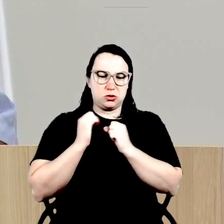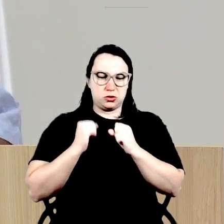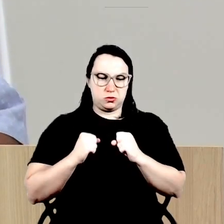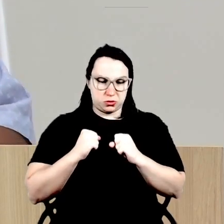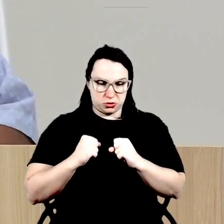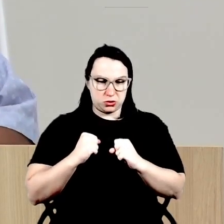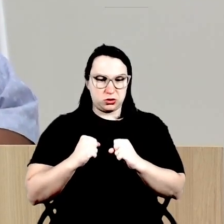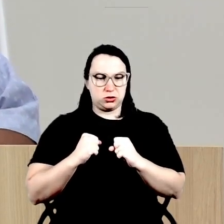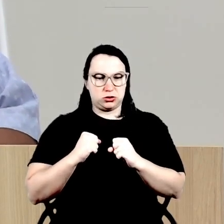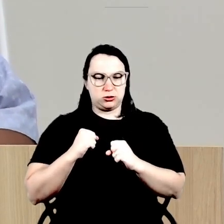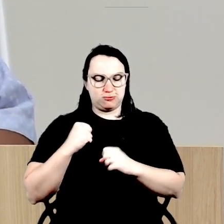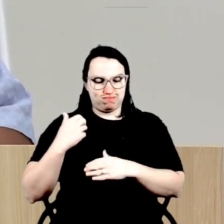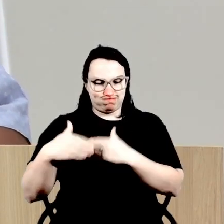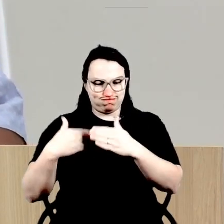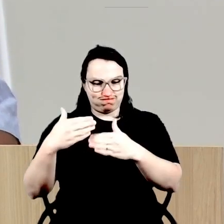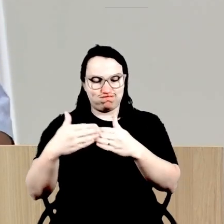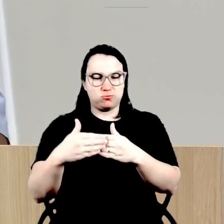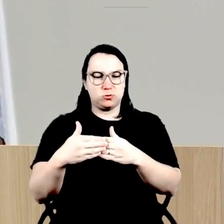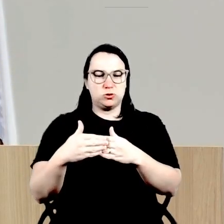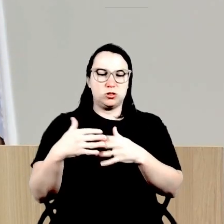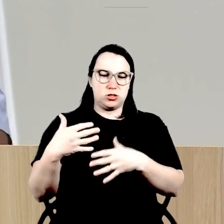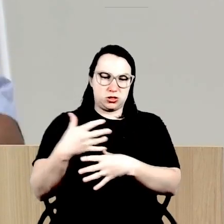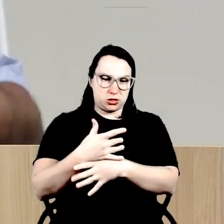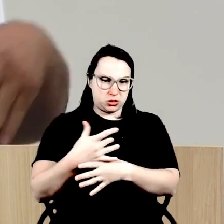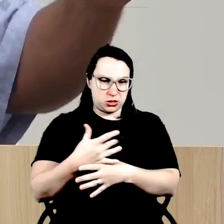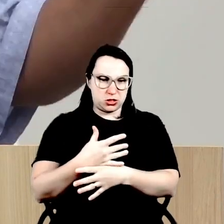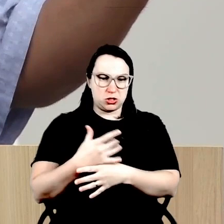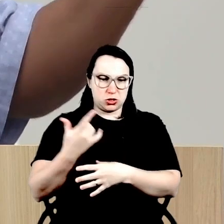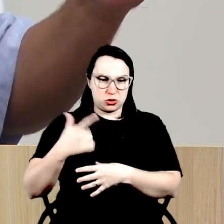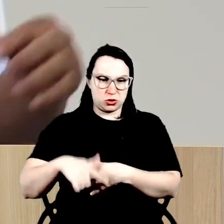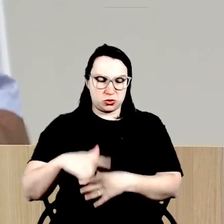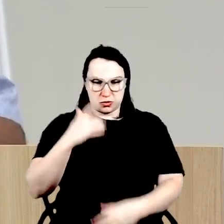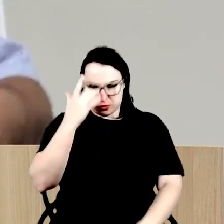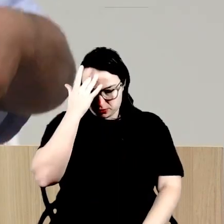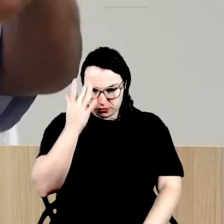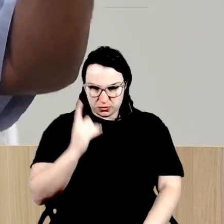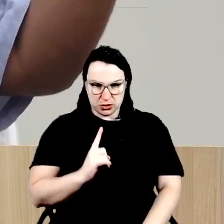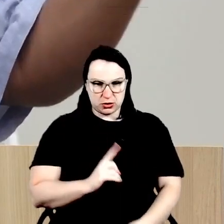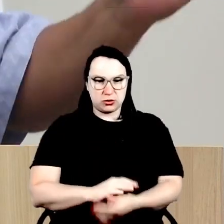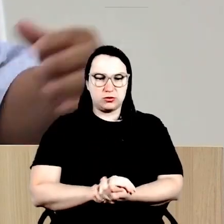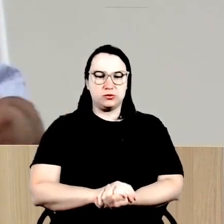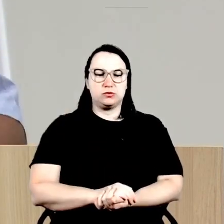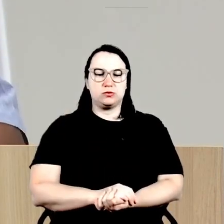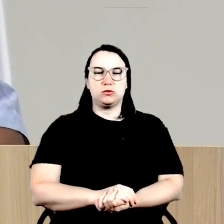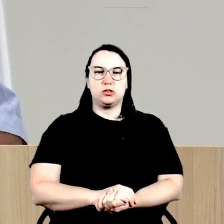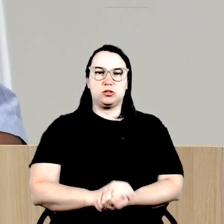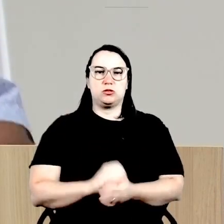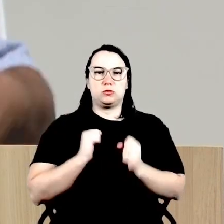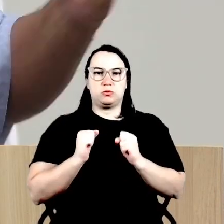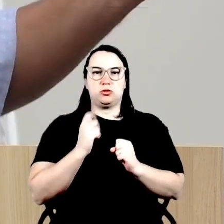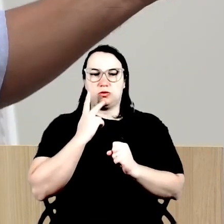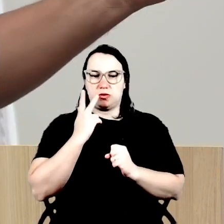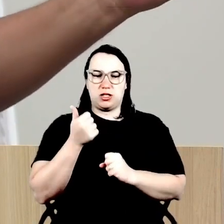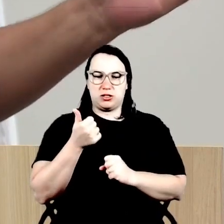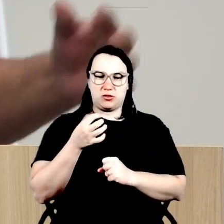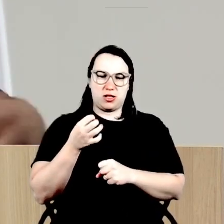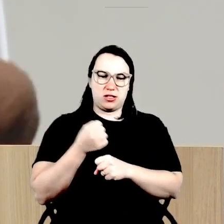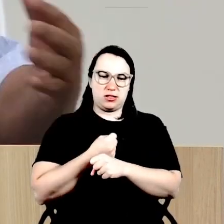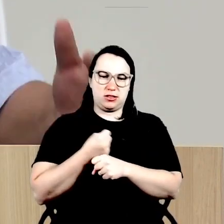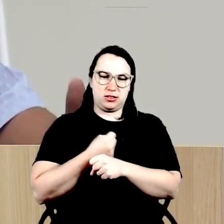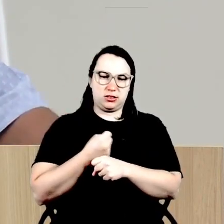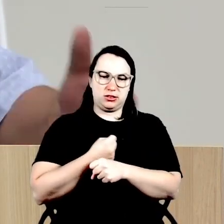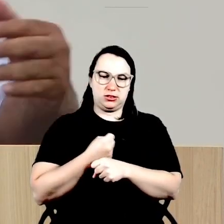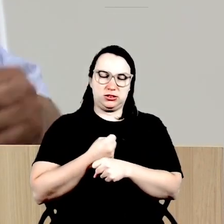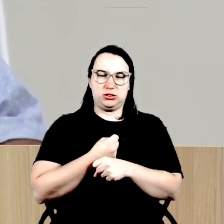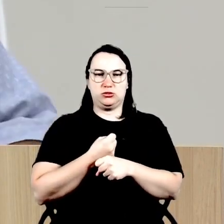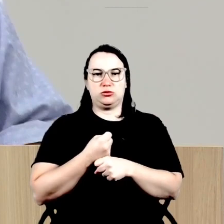nós sab que reconstruir uma cidade não é fácil o Rio Grande do Sul podemos dizer que durante nos próximos 10 anos vai estar em reconstrução